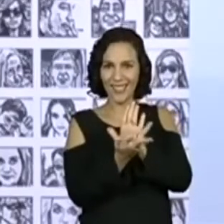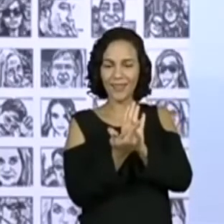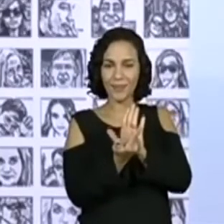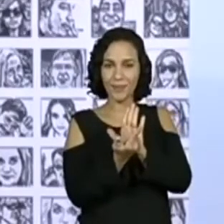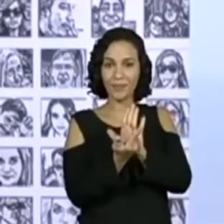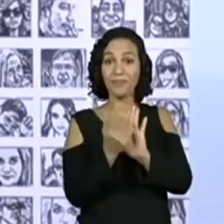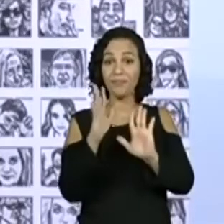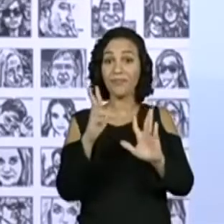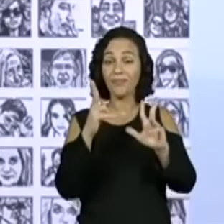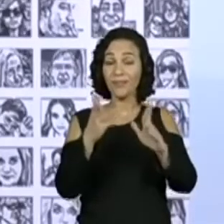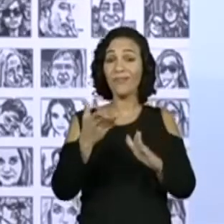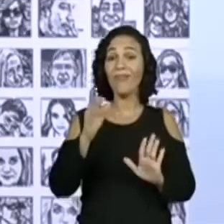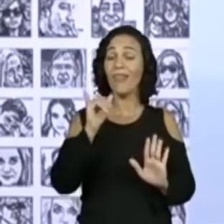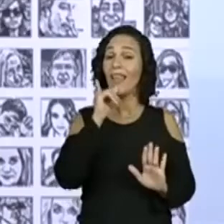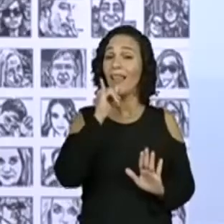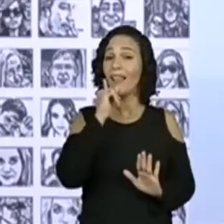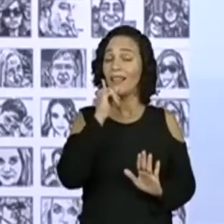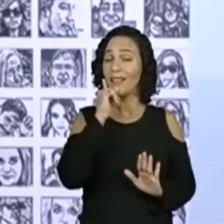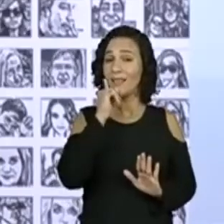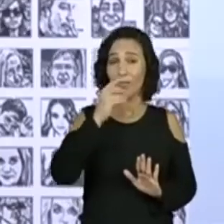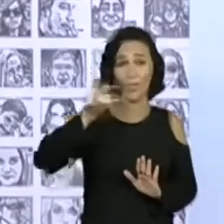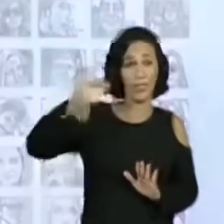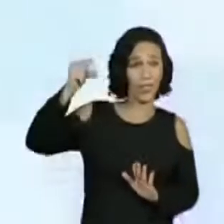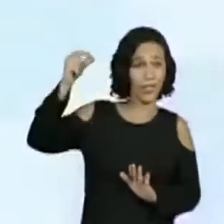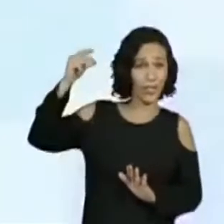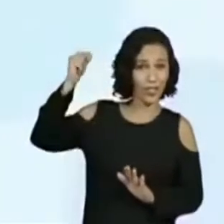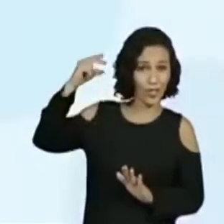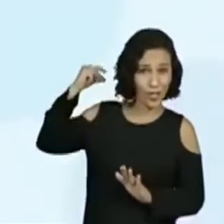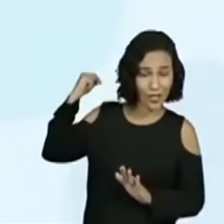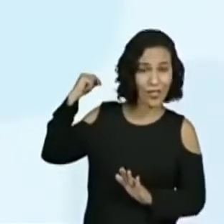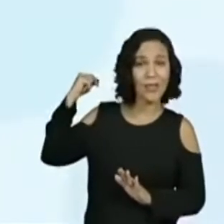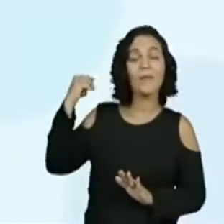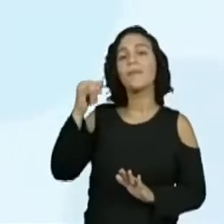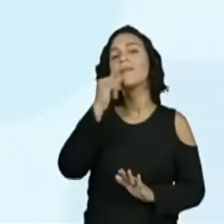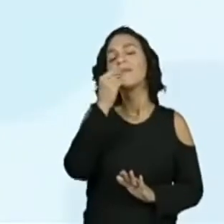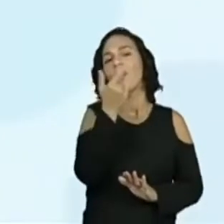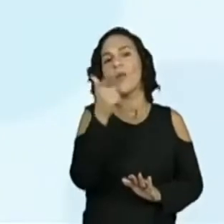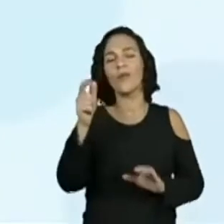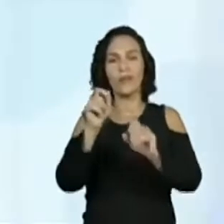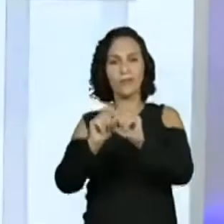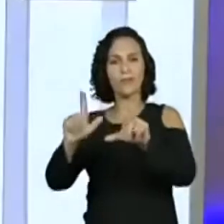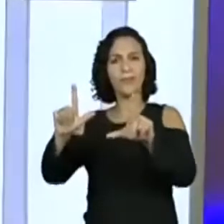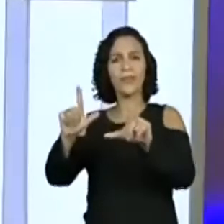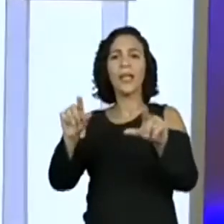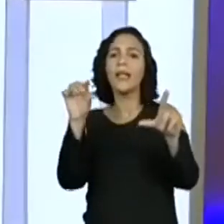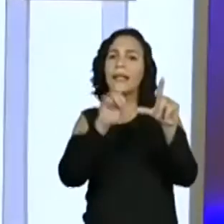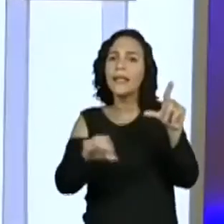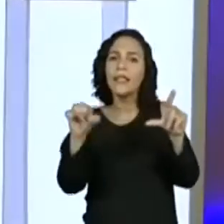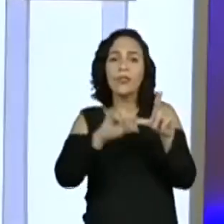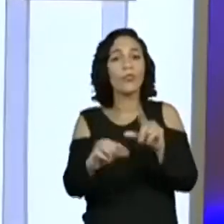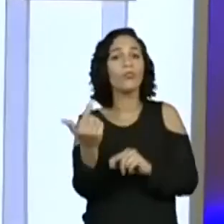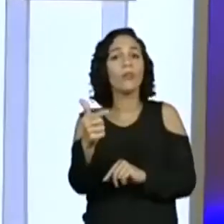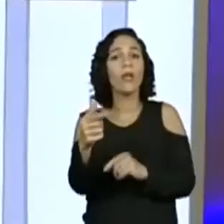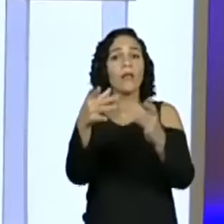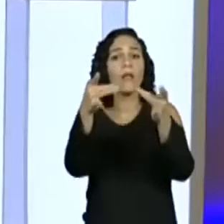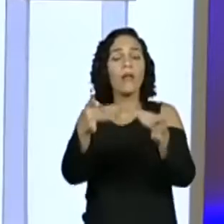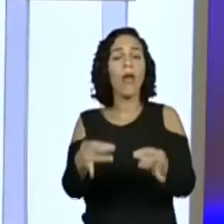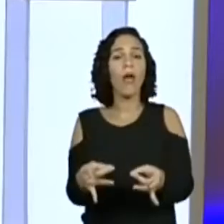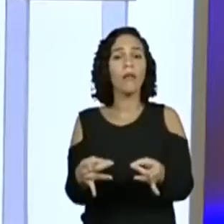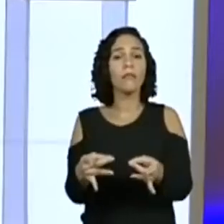igual eu falei, como lá não tinha nenhuma legenda, a imagem estava sem descrição